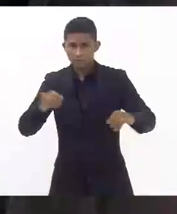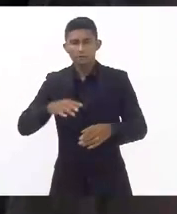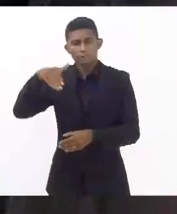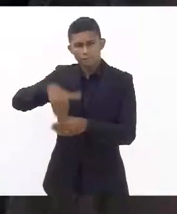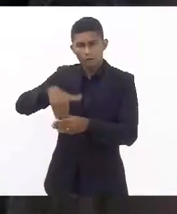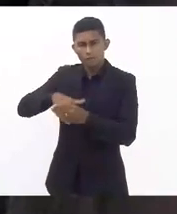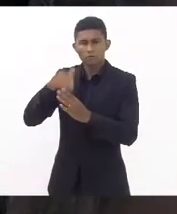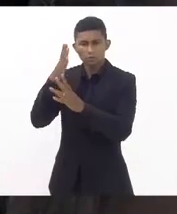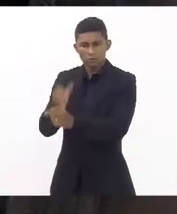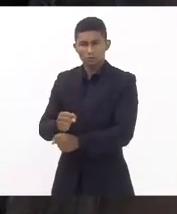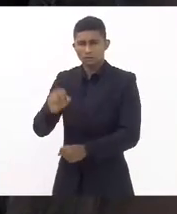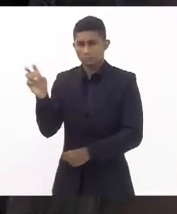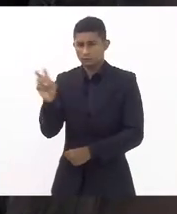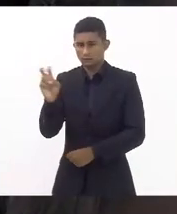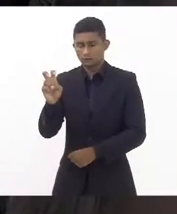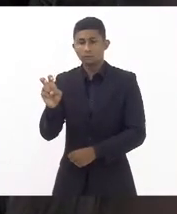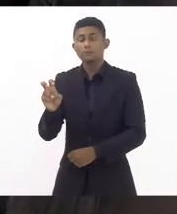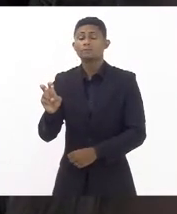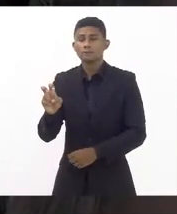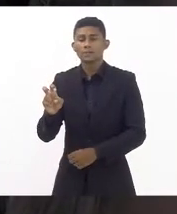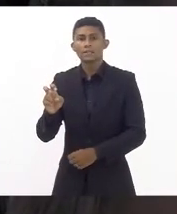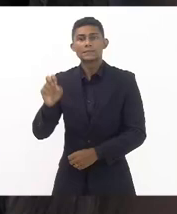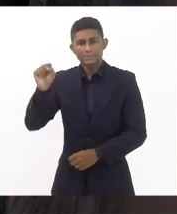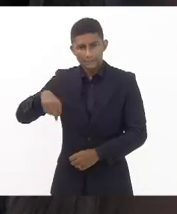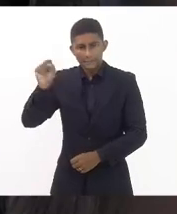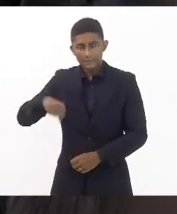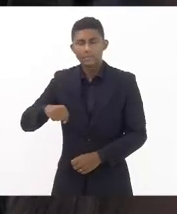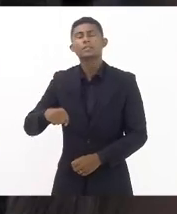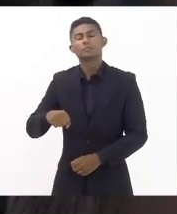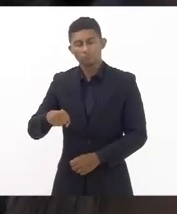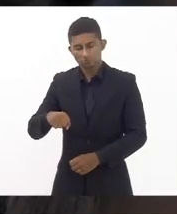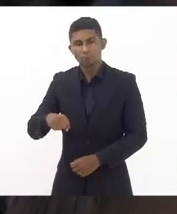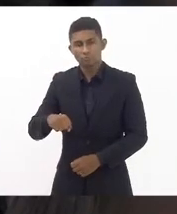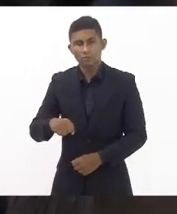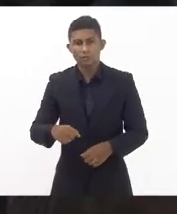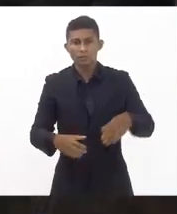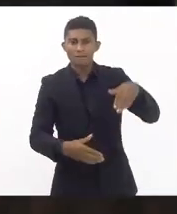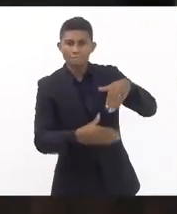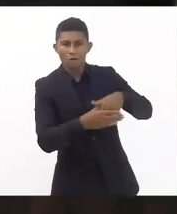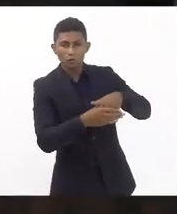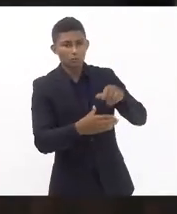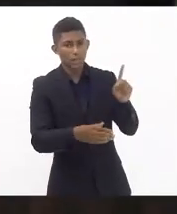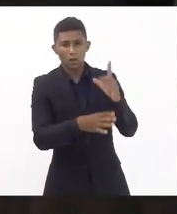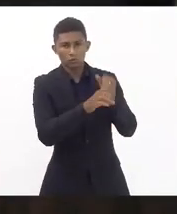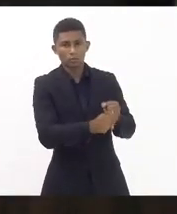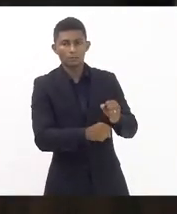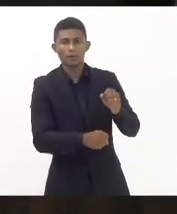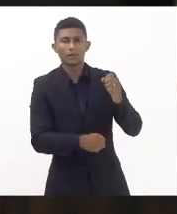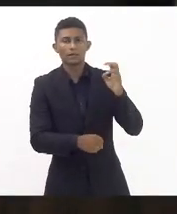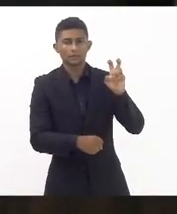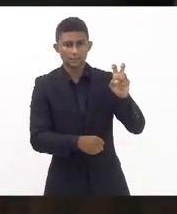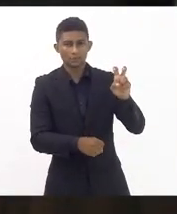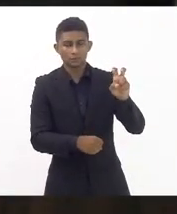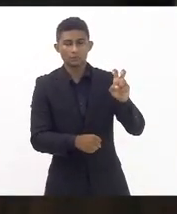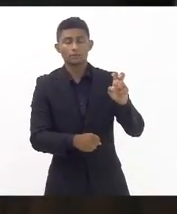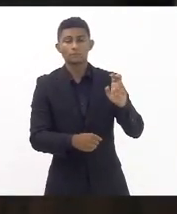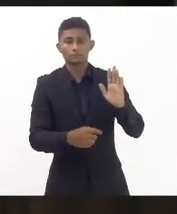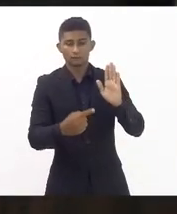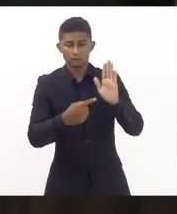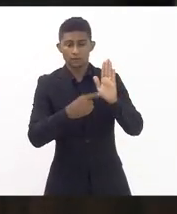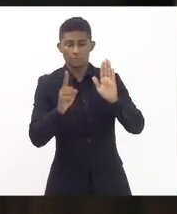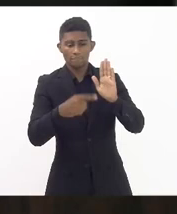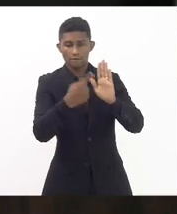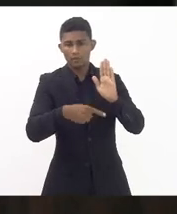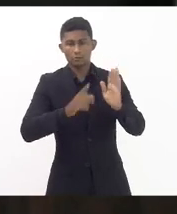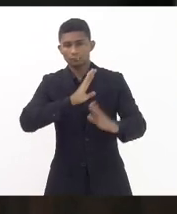senhores parlamentares, 50 sims, 5 nãos. O veto foi rejeitado, retorna ao